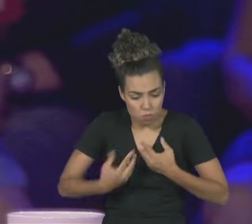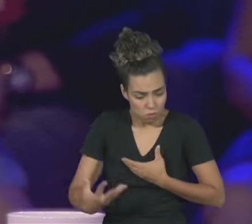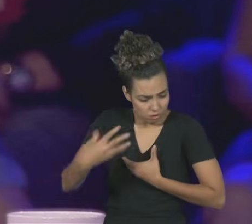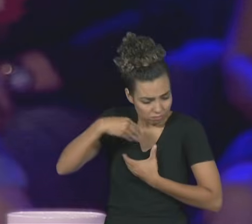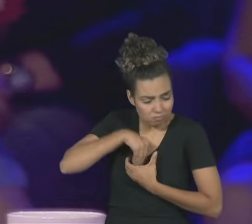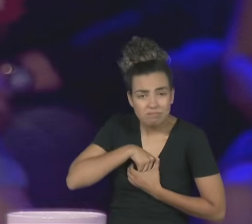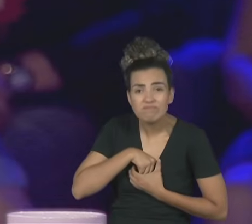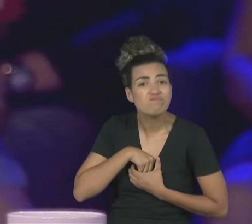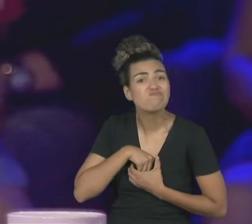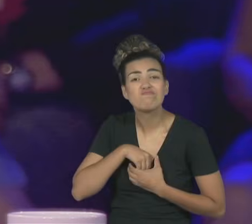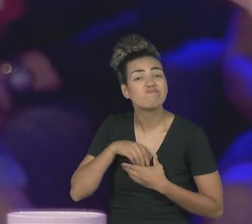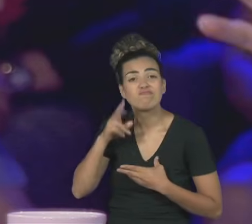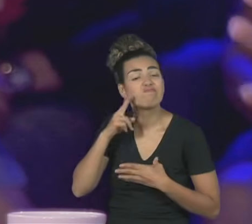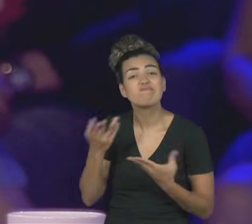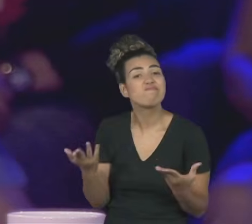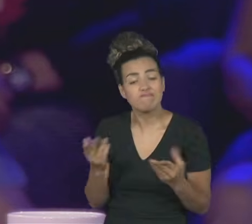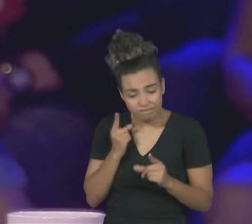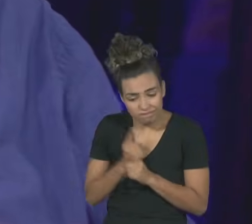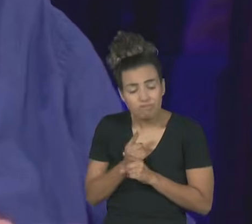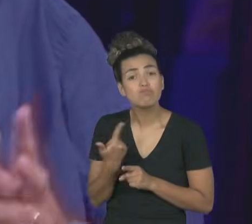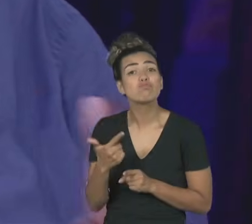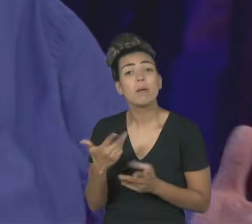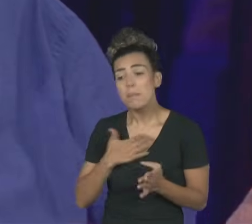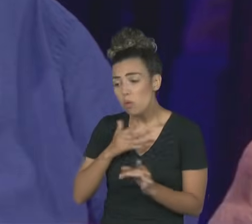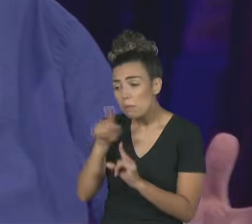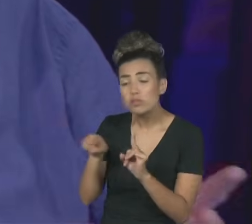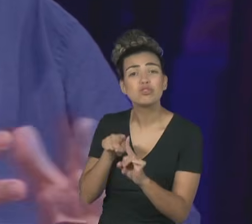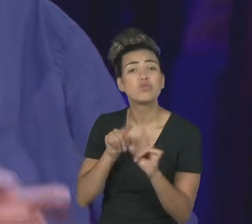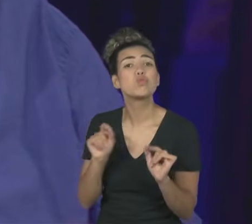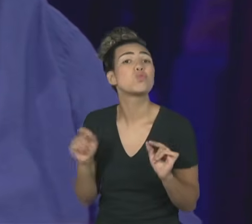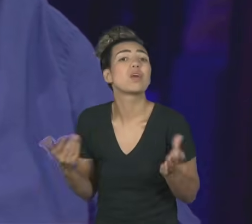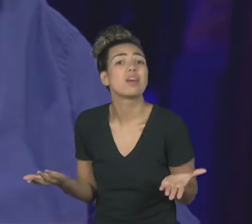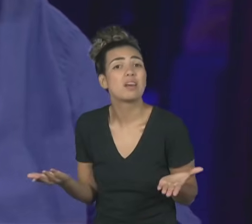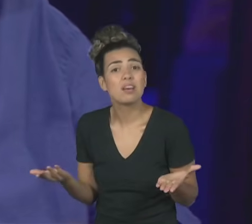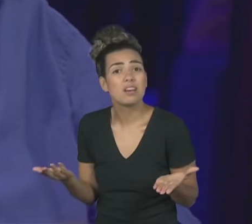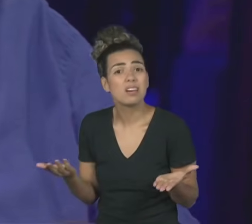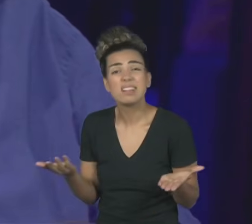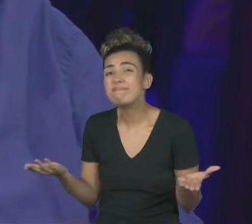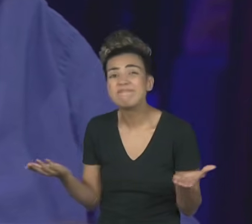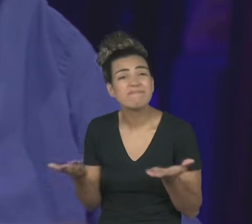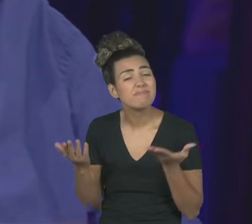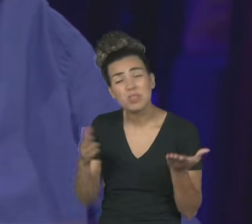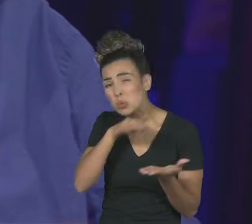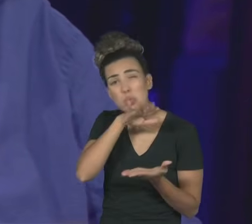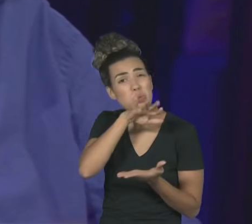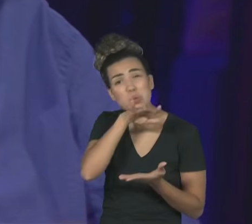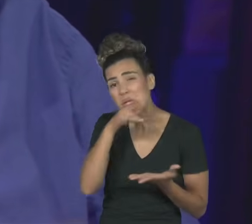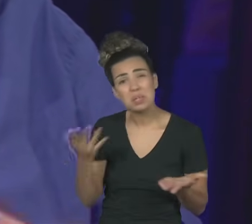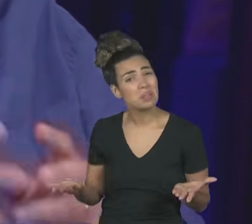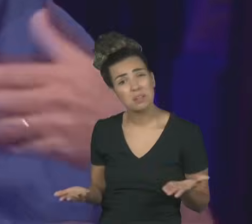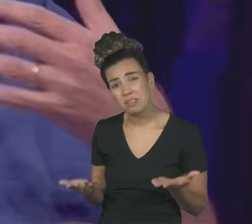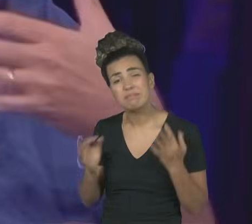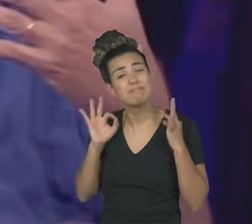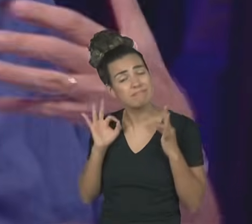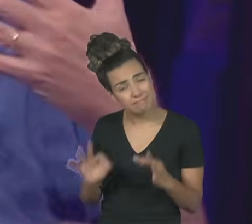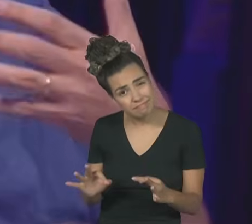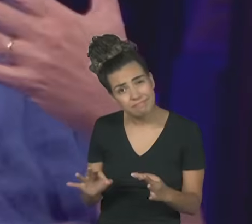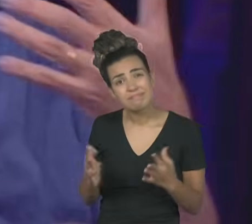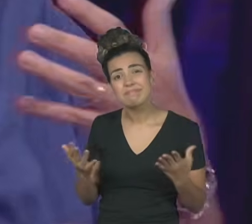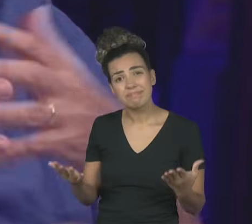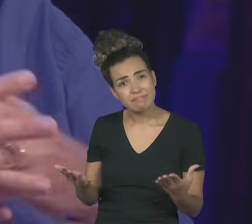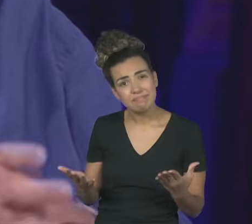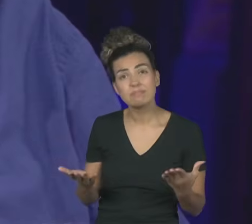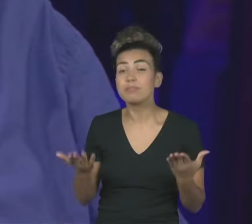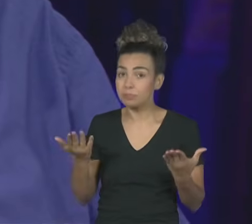assim a sua missão na Terra. O resultado é ruim. É muito comum que a gente tenha que, assim, na